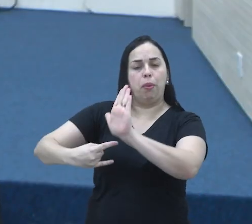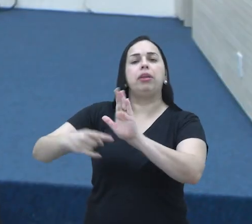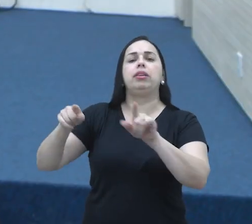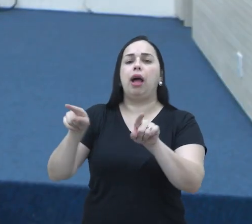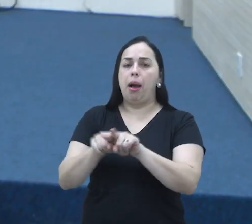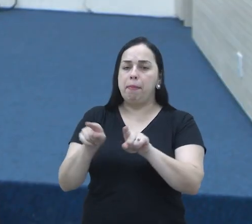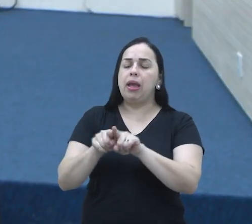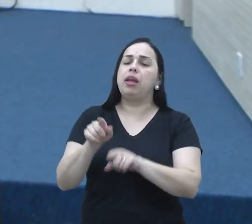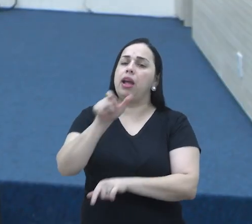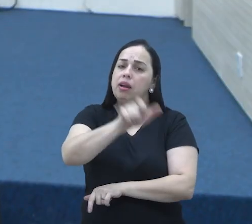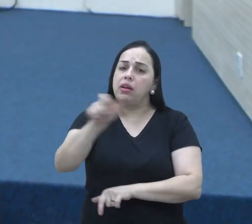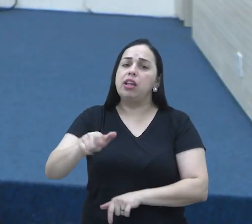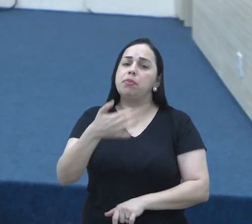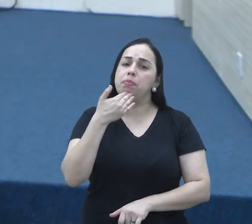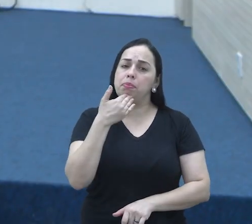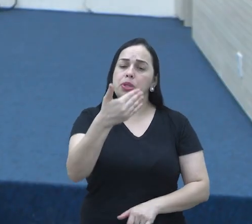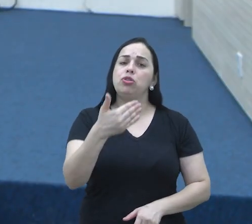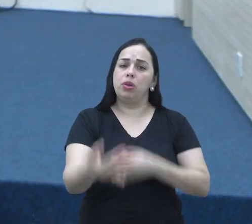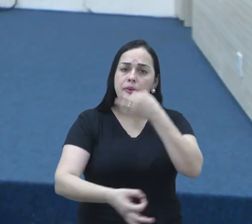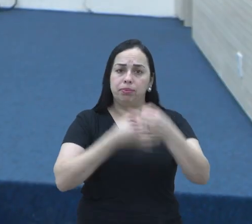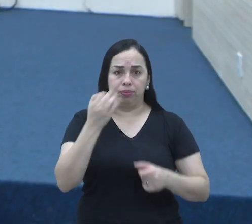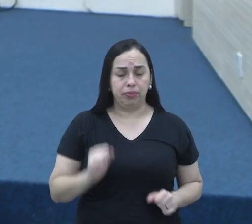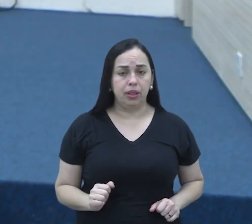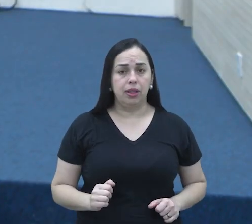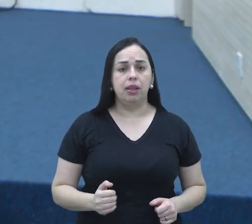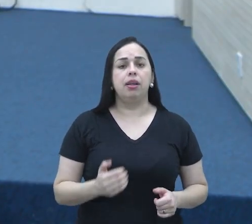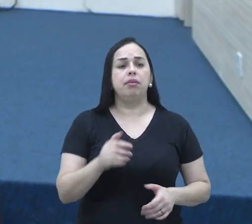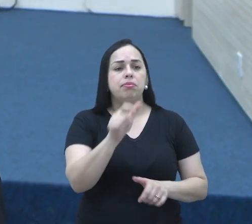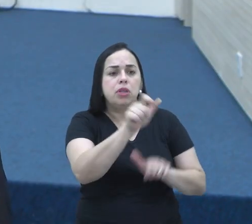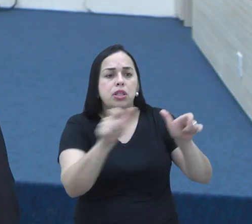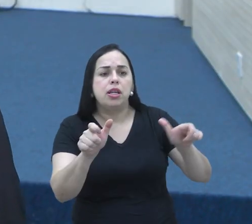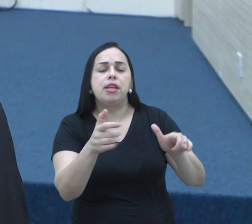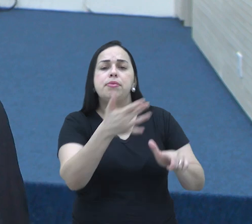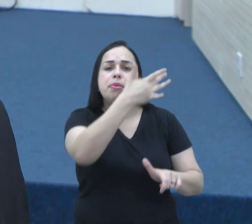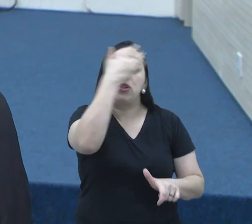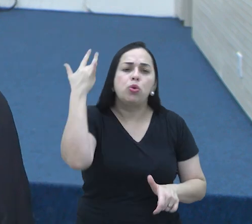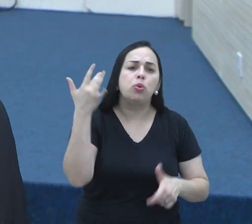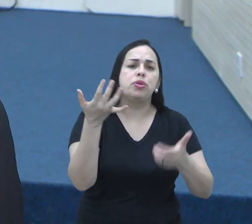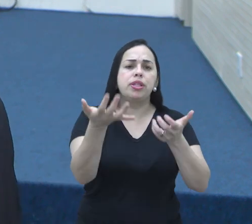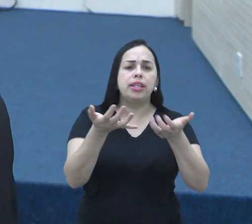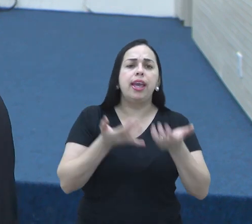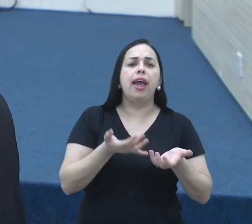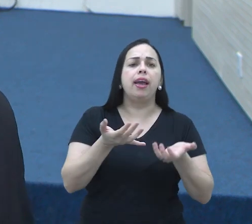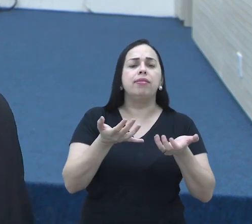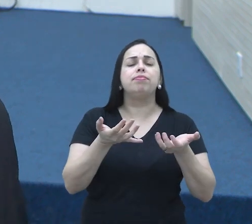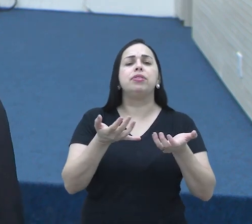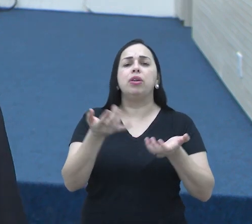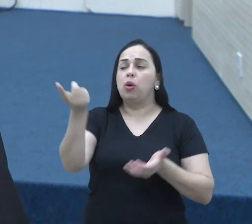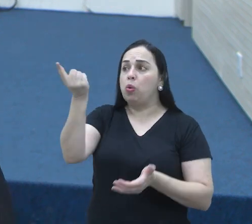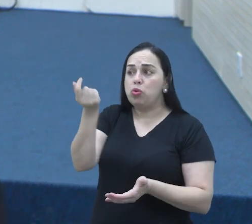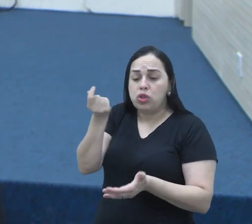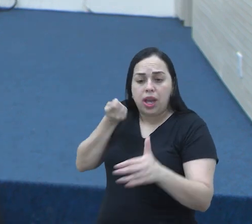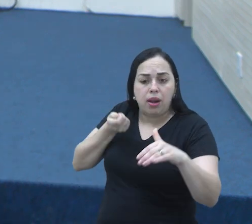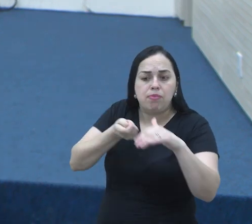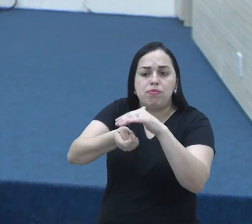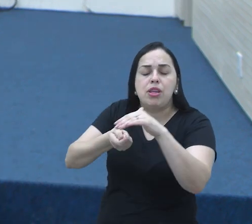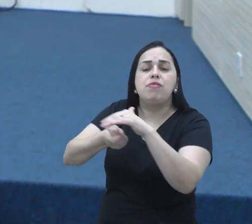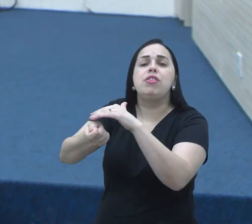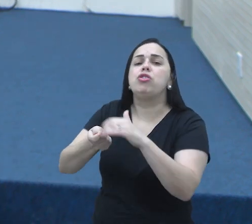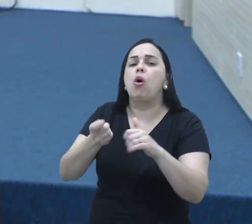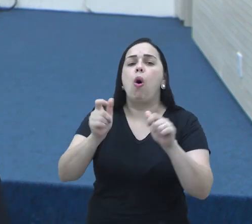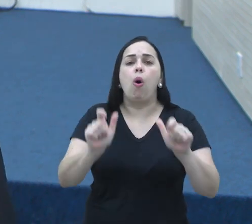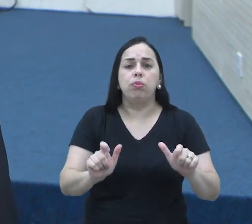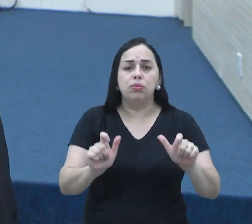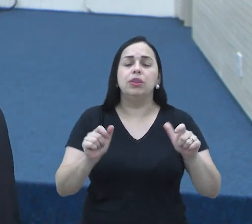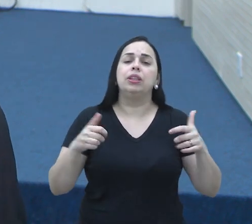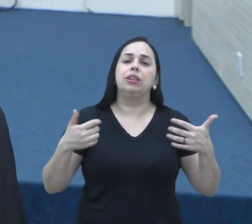Essa participação mostra para o poder público onde os nossos munícipes gostariam de ver seu recurso